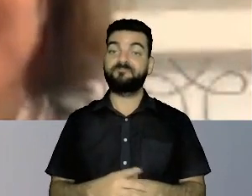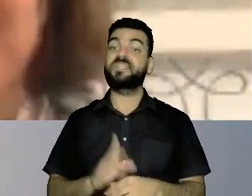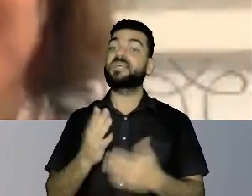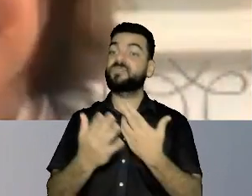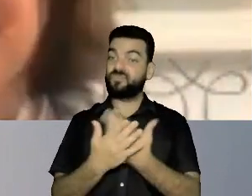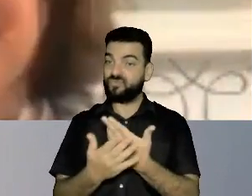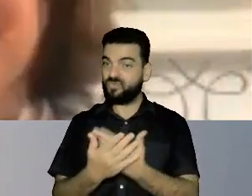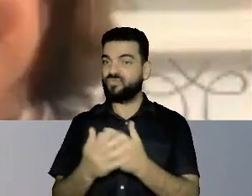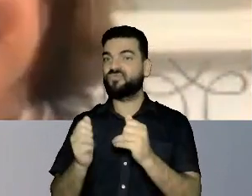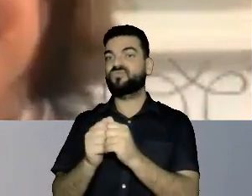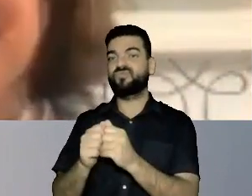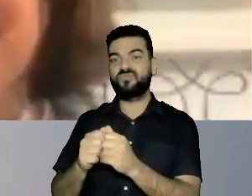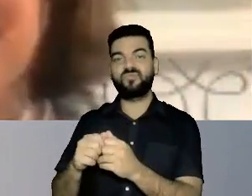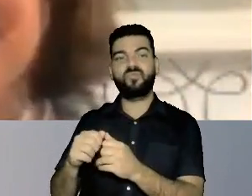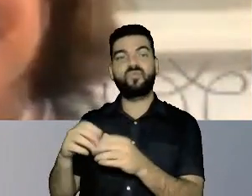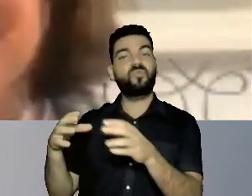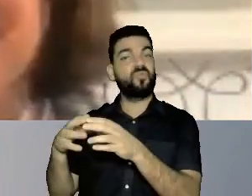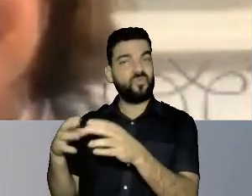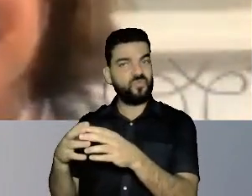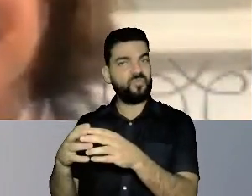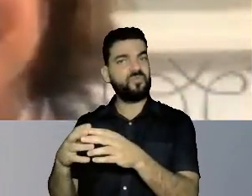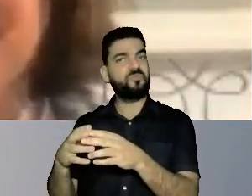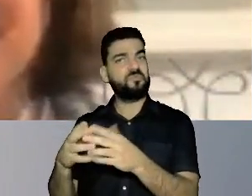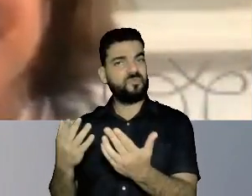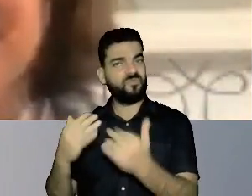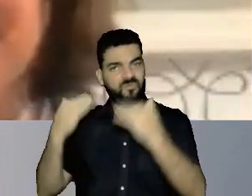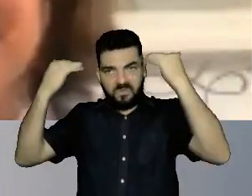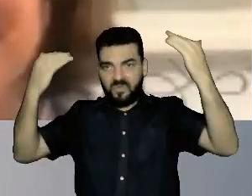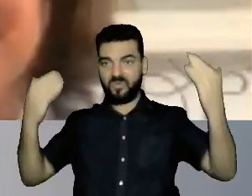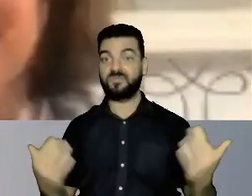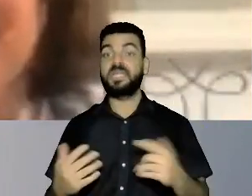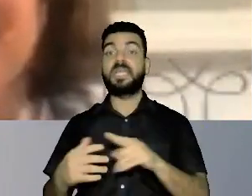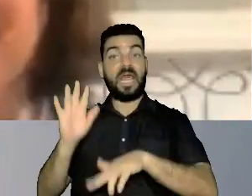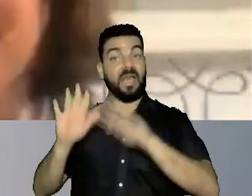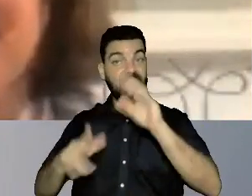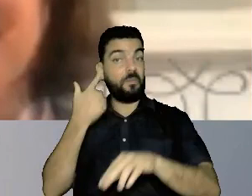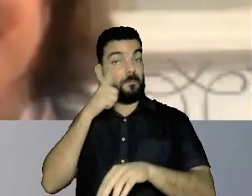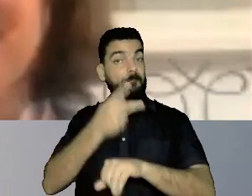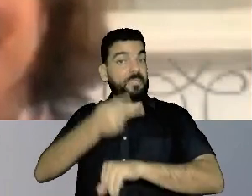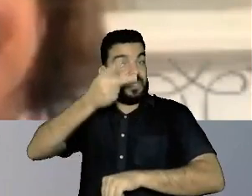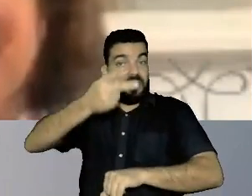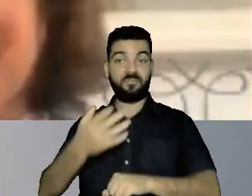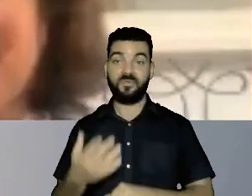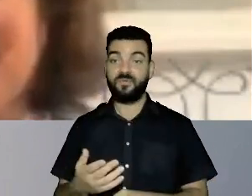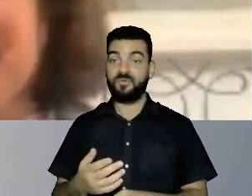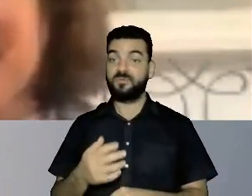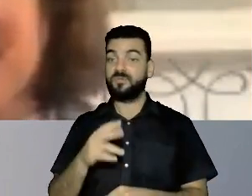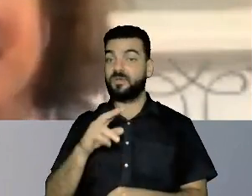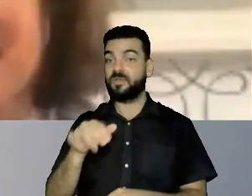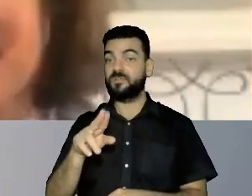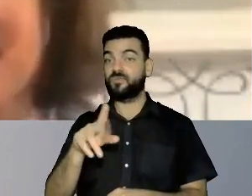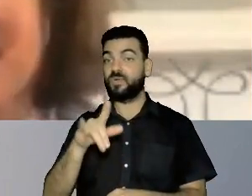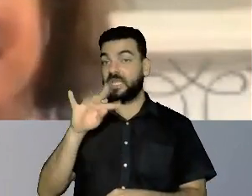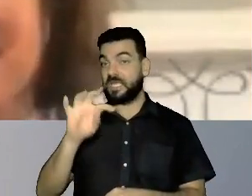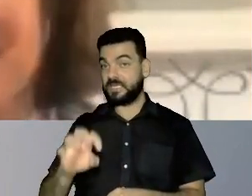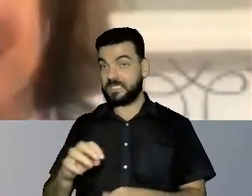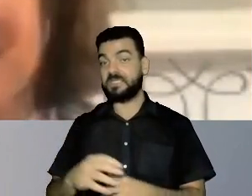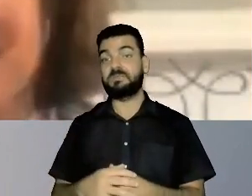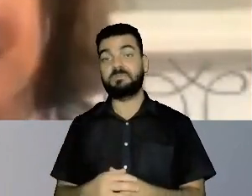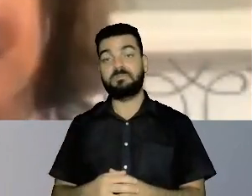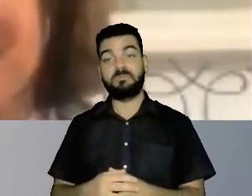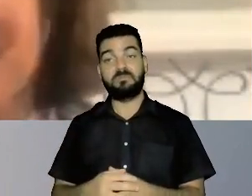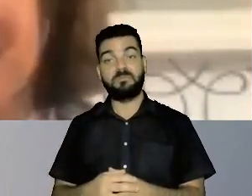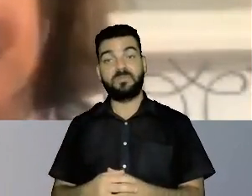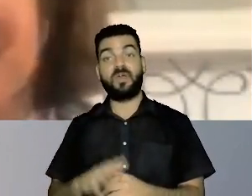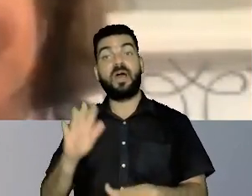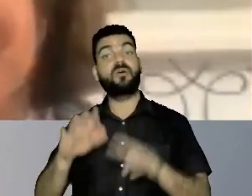Julieta de França, que também era escultora, que estudou com Rodin e chegou a ser indicada para